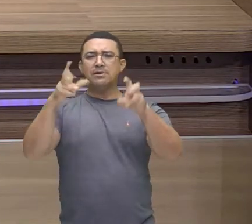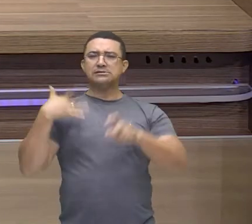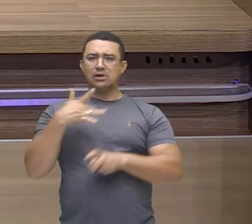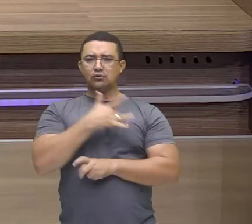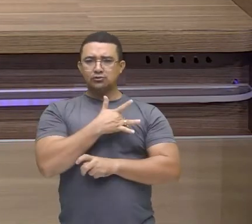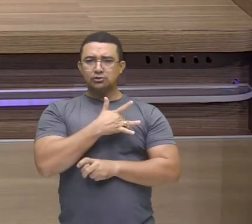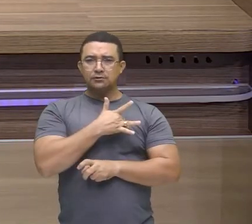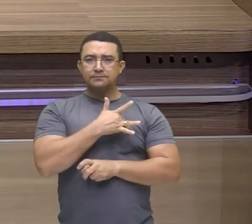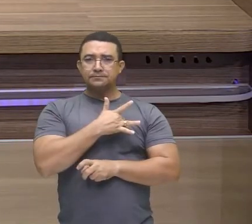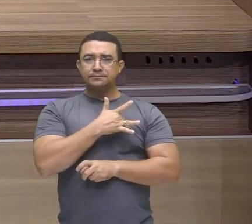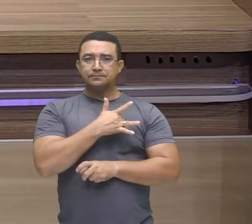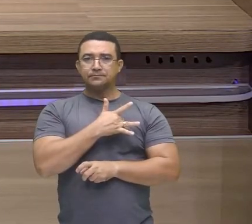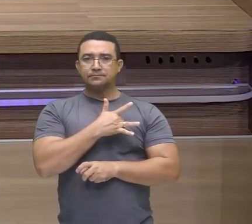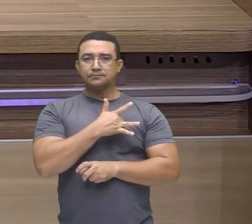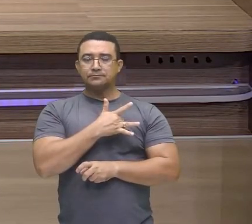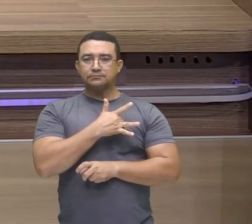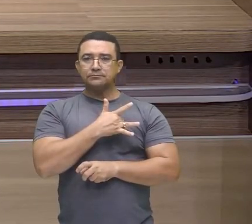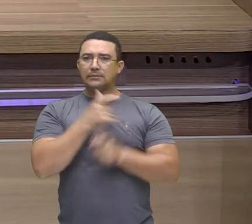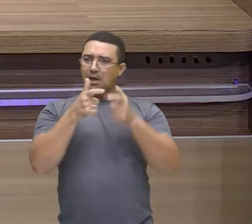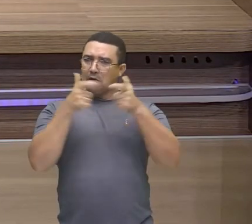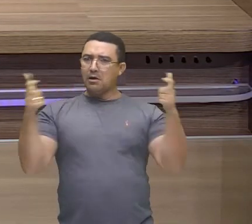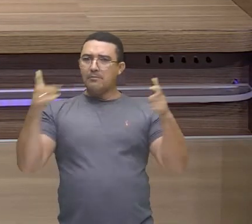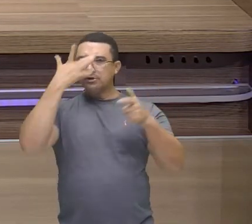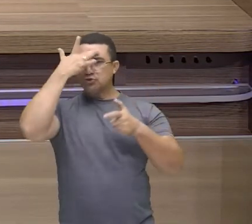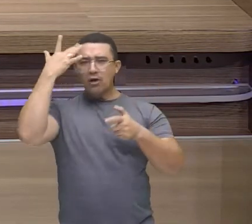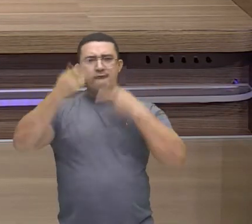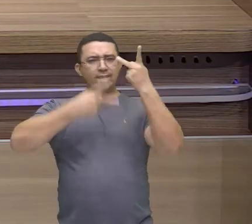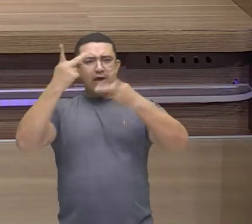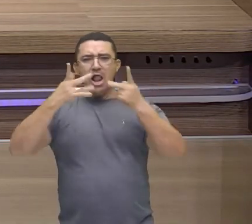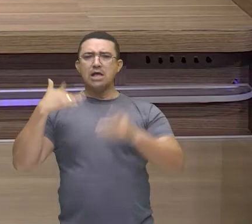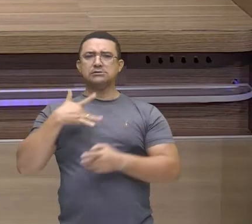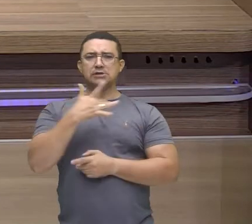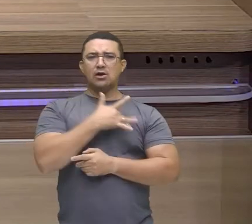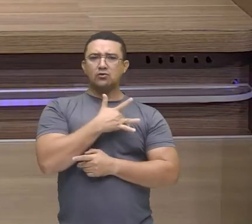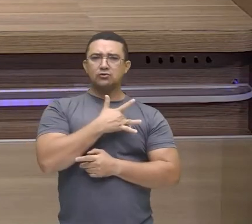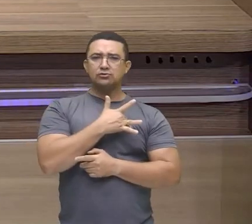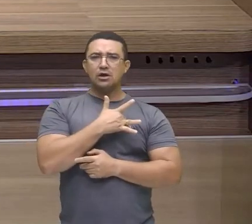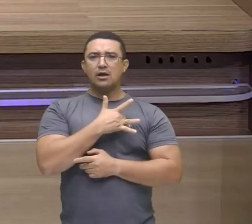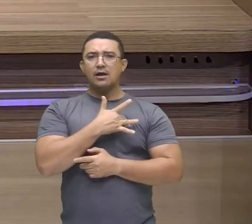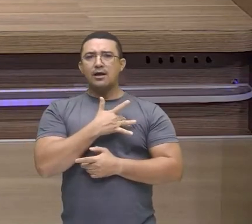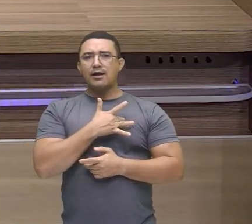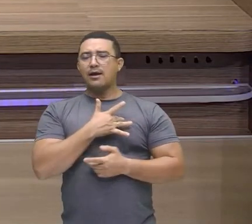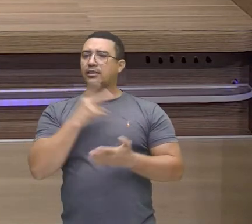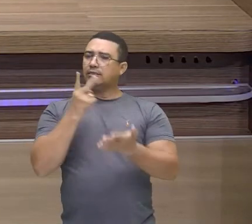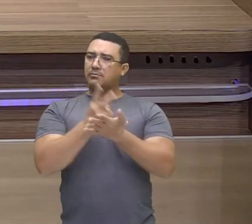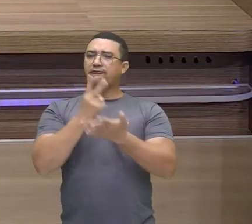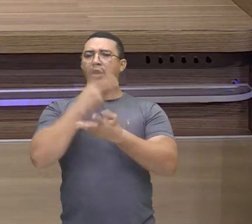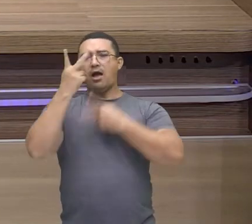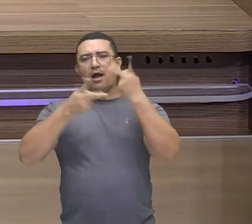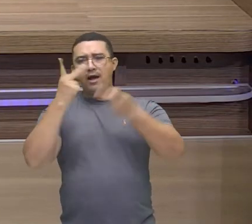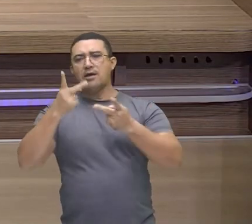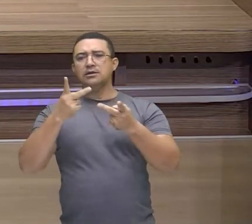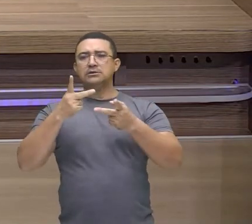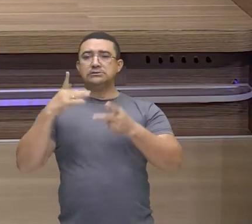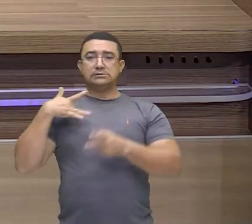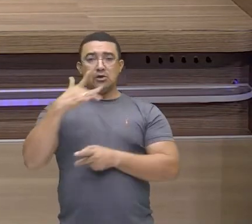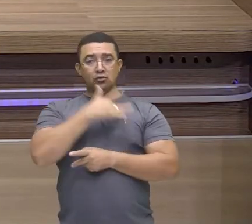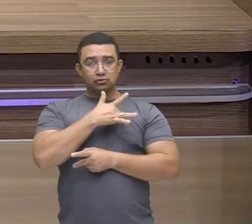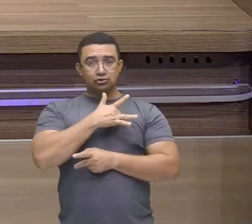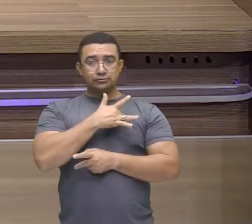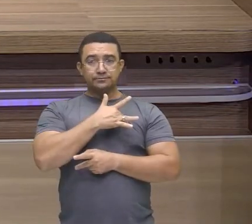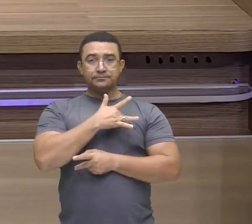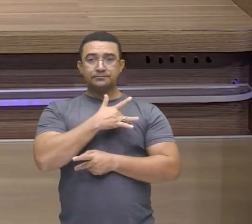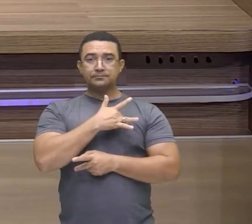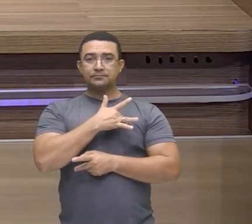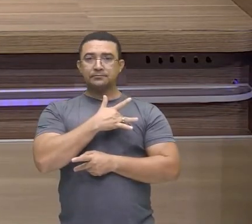observar, né, a maioria de quem fala de saúde, hoje todo mundo fala ciência por causa da pandemia, ciência e saúde. Saúde, quando falo, principalmente